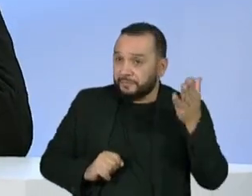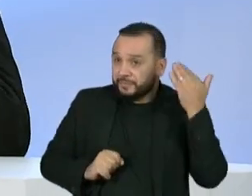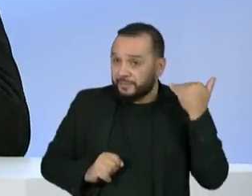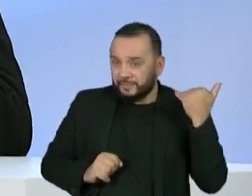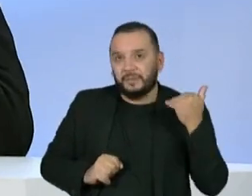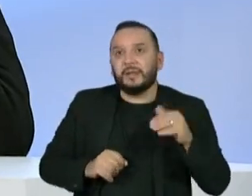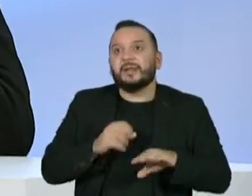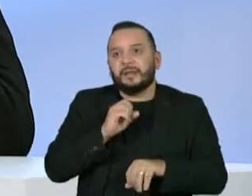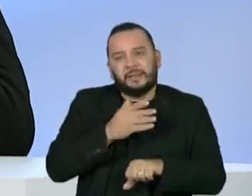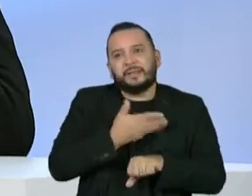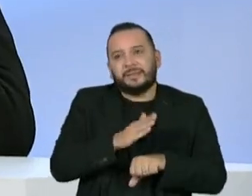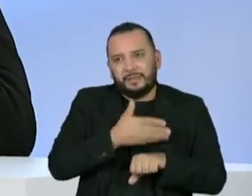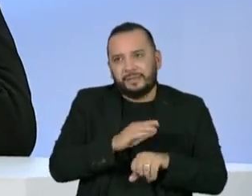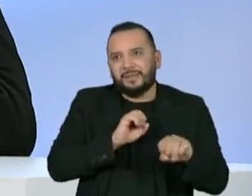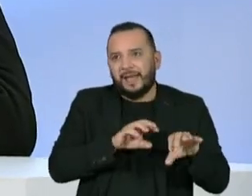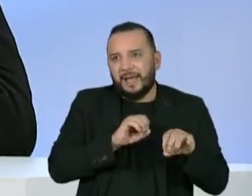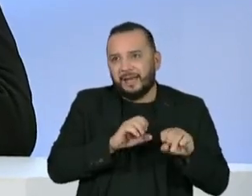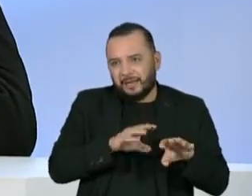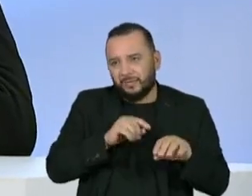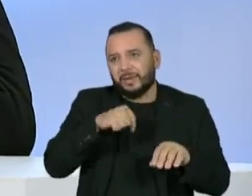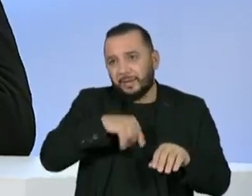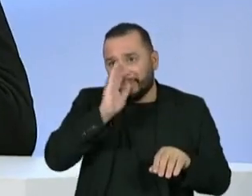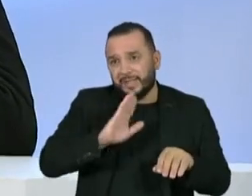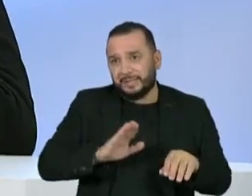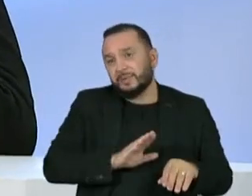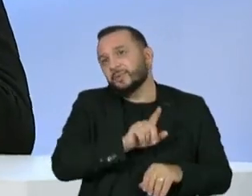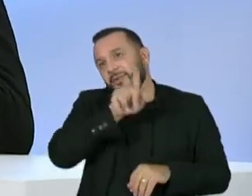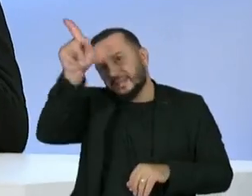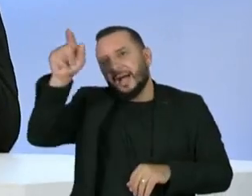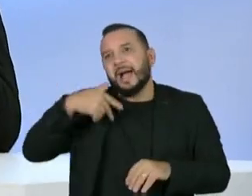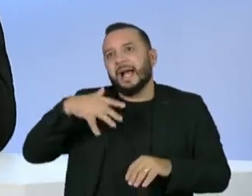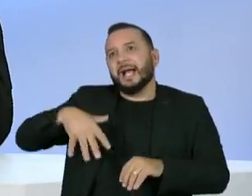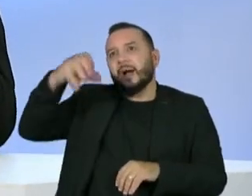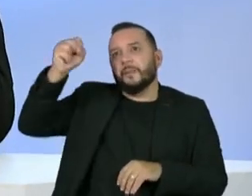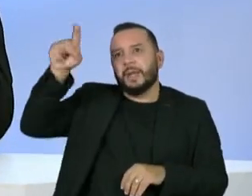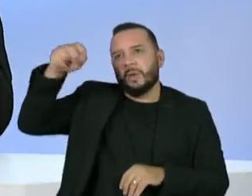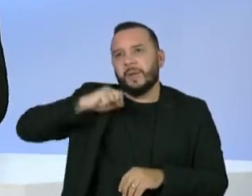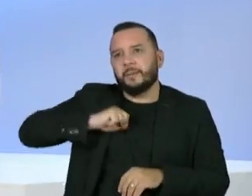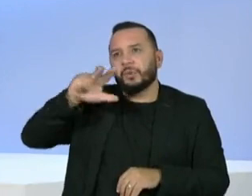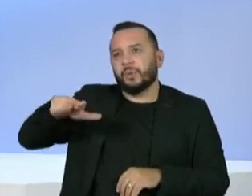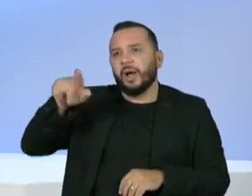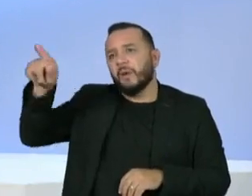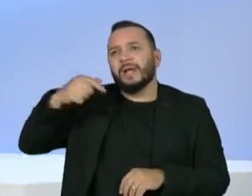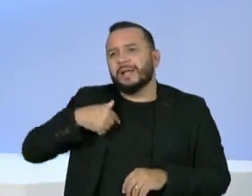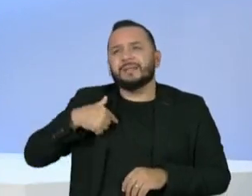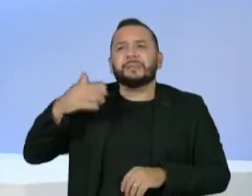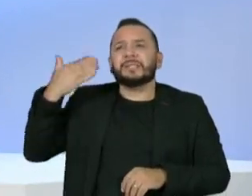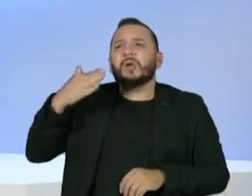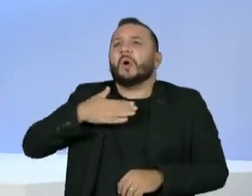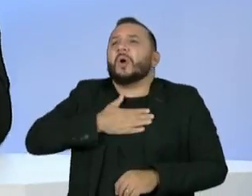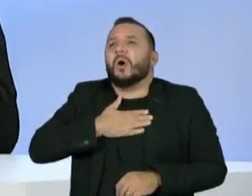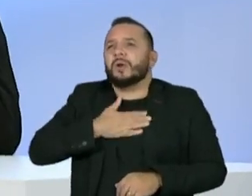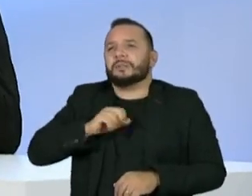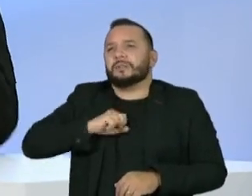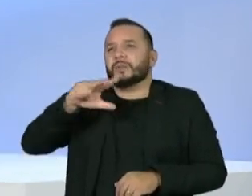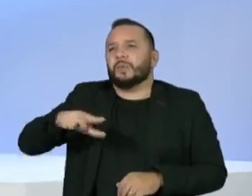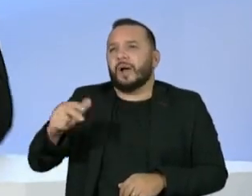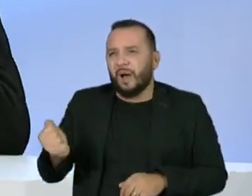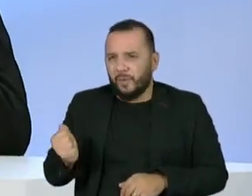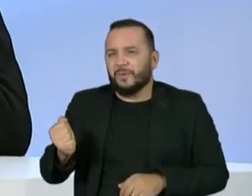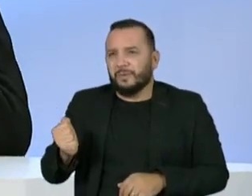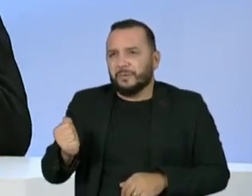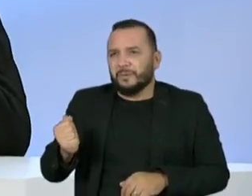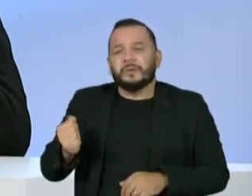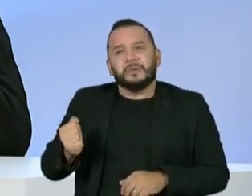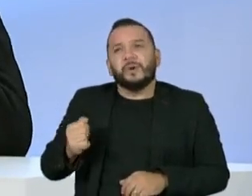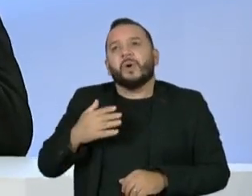Portugal, como Carlos Alberto Silva, o que é que Portugal procurava nos técnicos brasileiros e